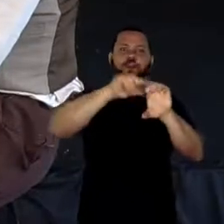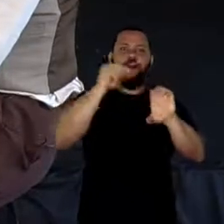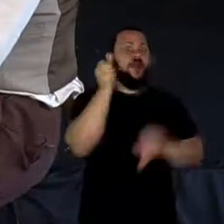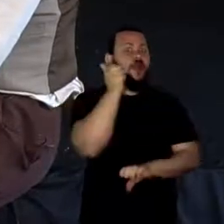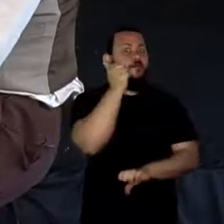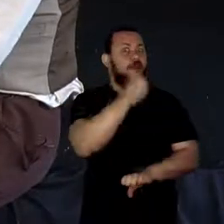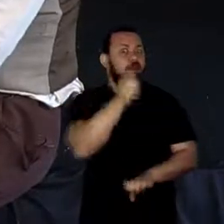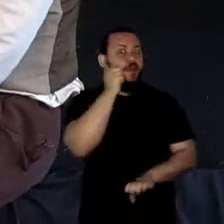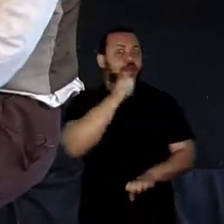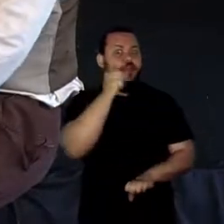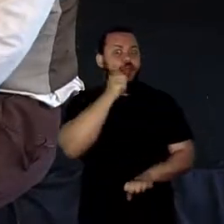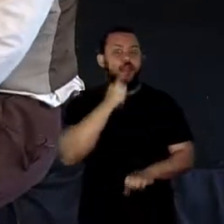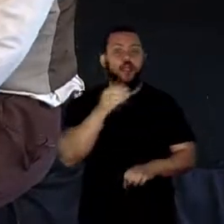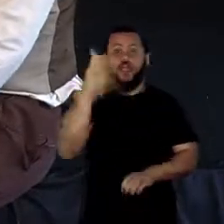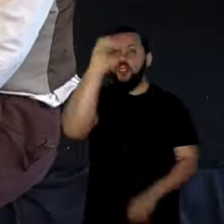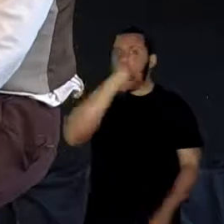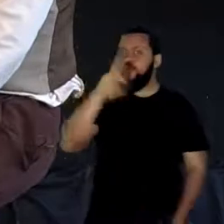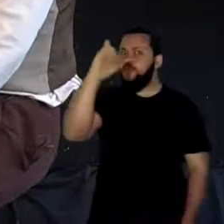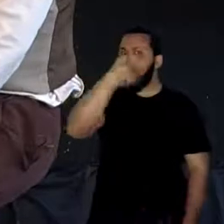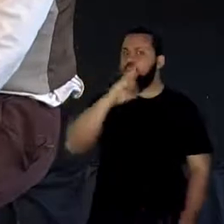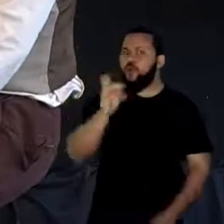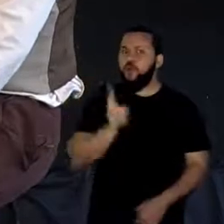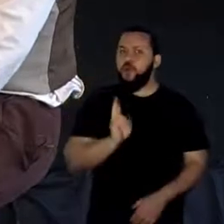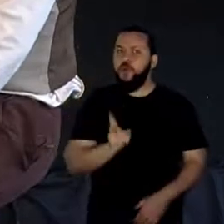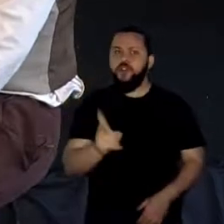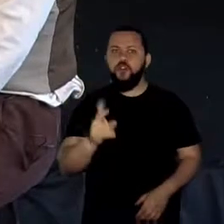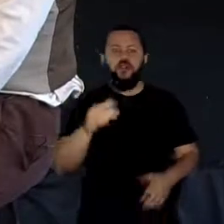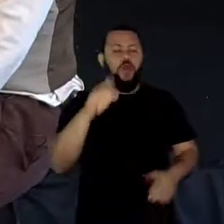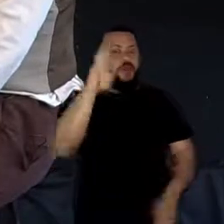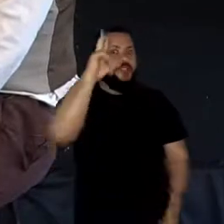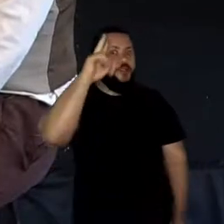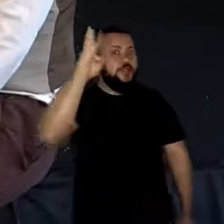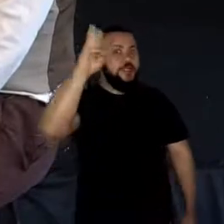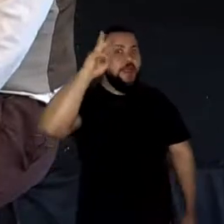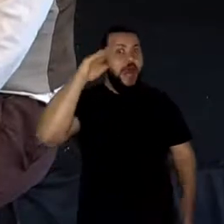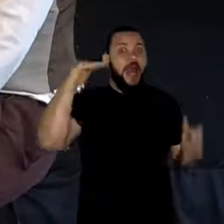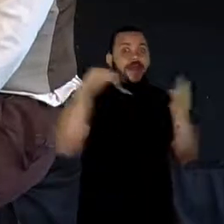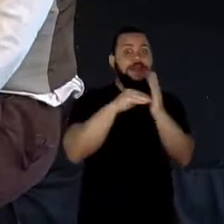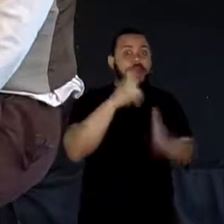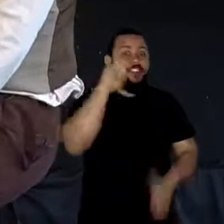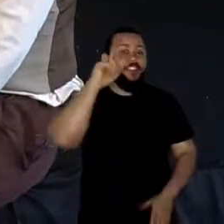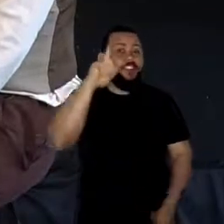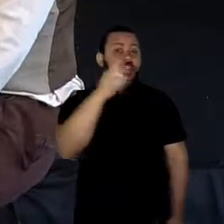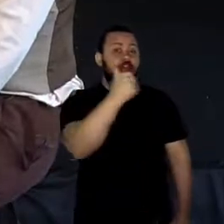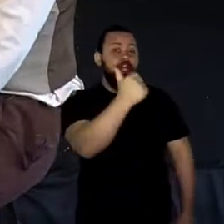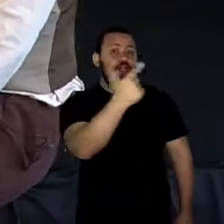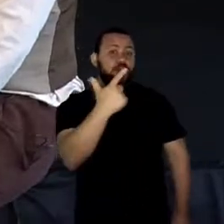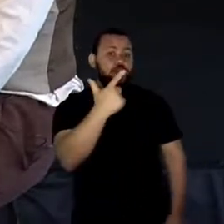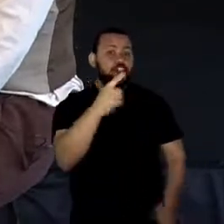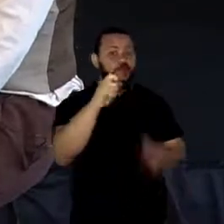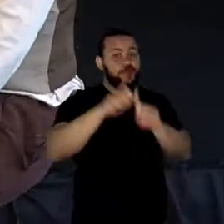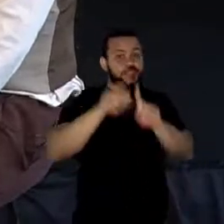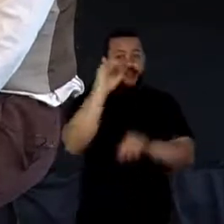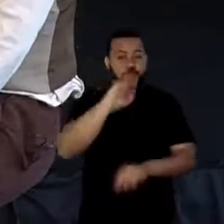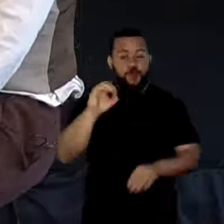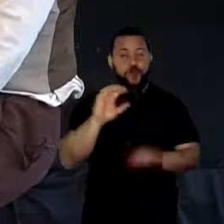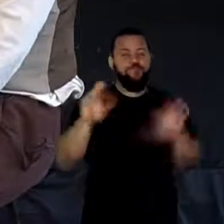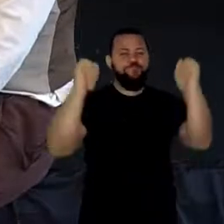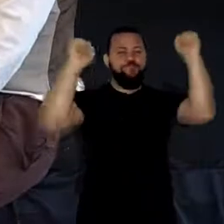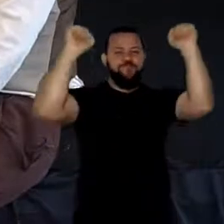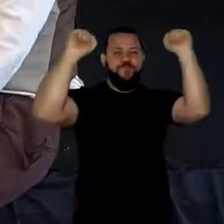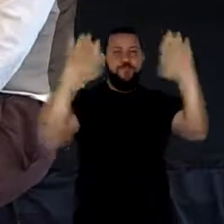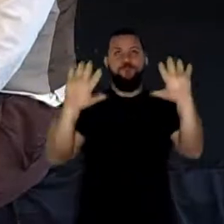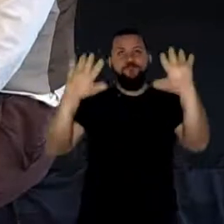Do domingo continuamos com a programação, segunda e terça até o dia 12. E viva o Festival Vilas de Teatro